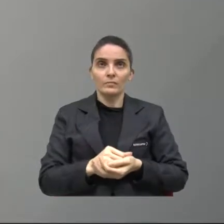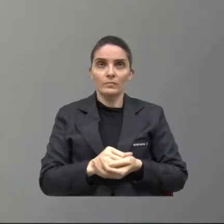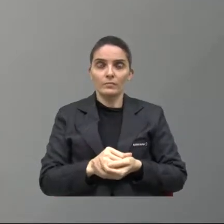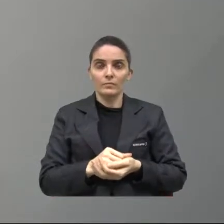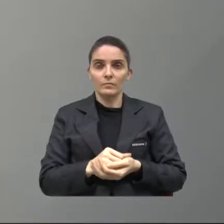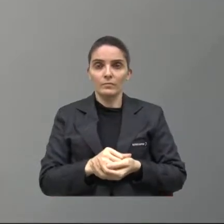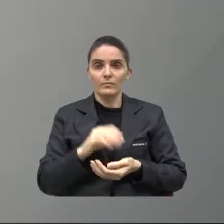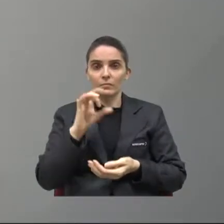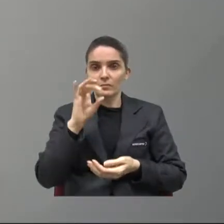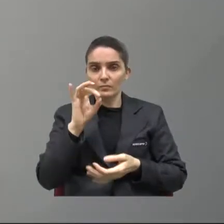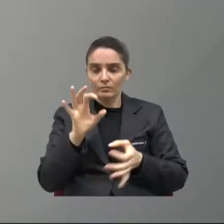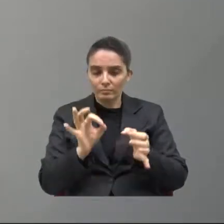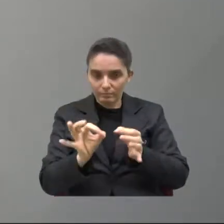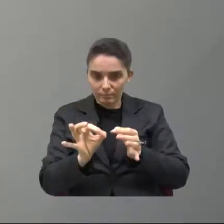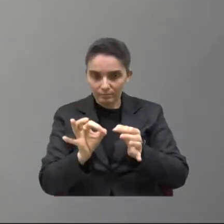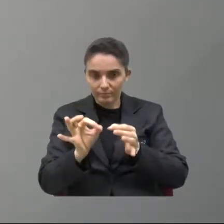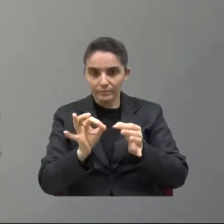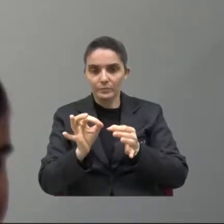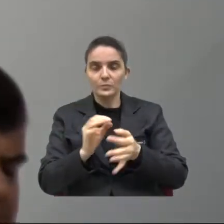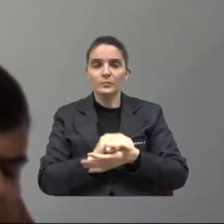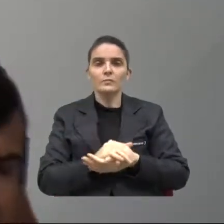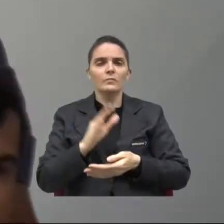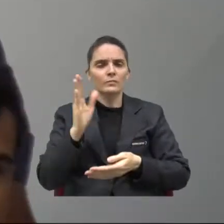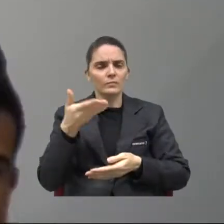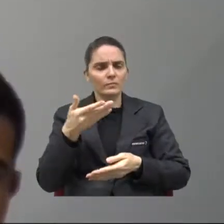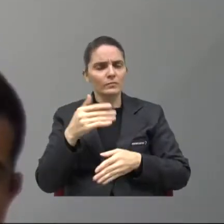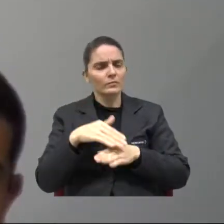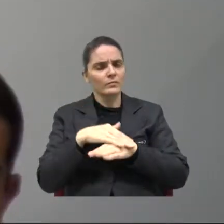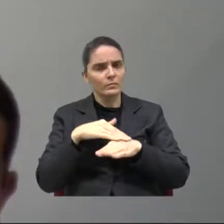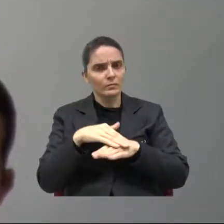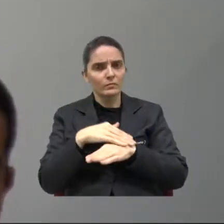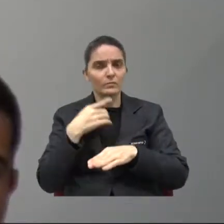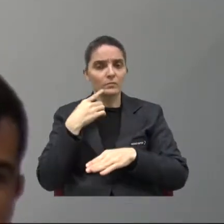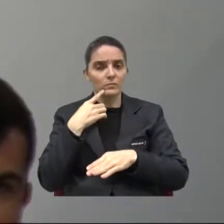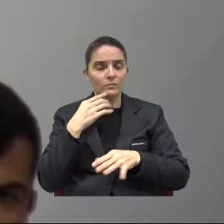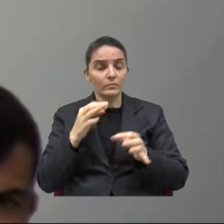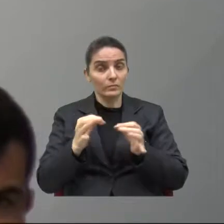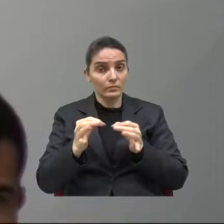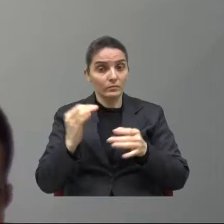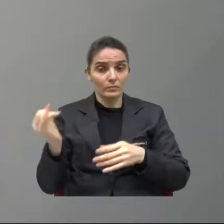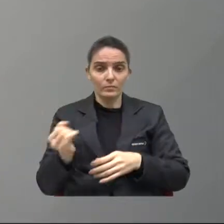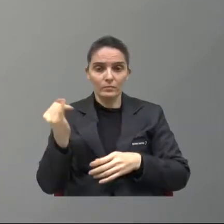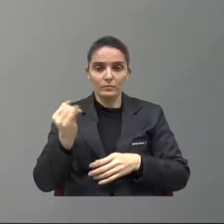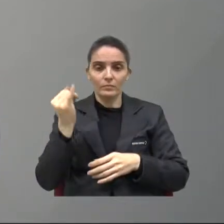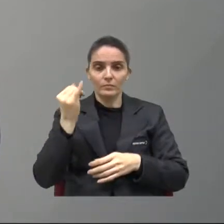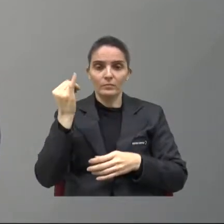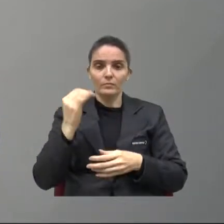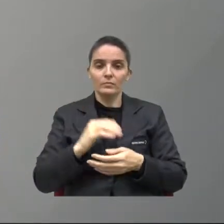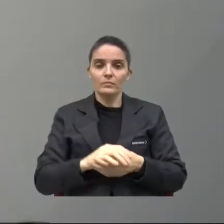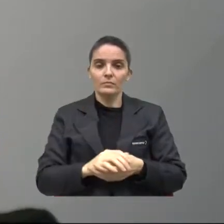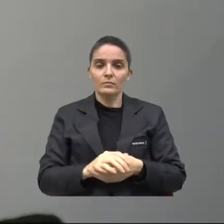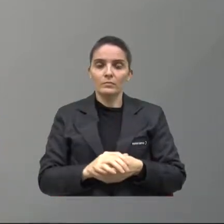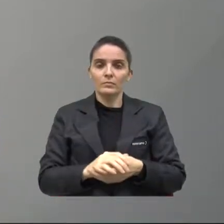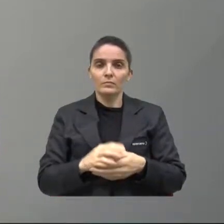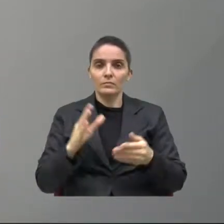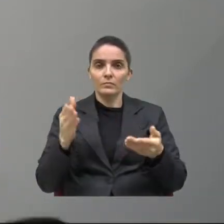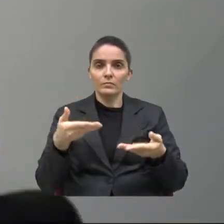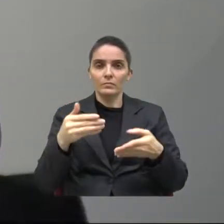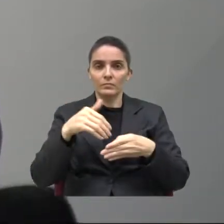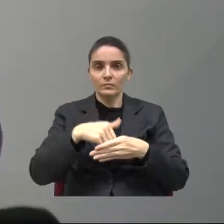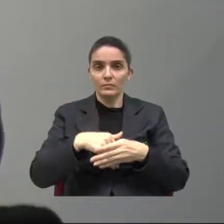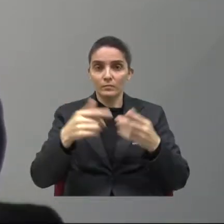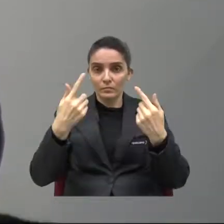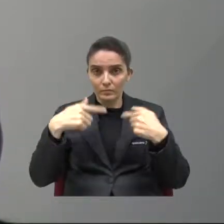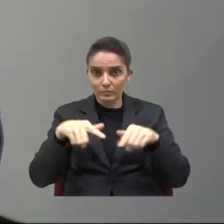pequena correção. Eu já havia falado com o vereador Cleiton na outra vez, o projeto é importante, então, pudéssemos votar contra essa